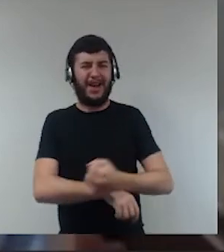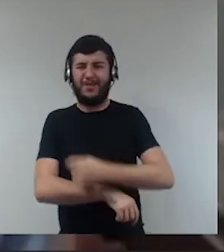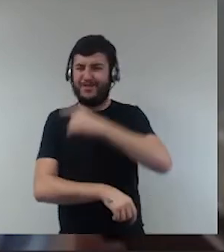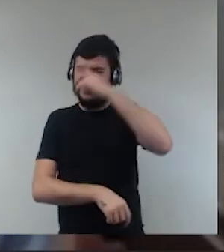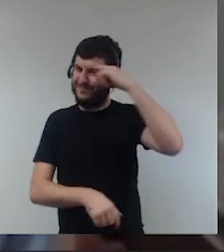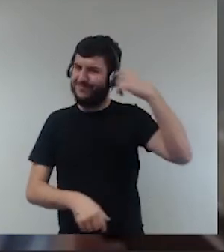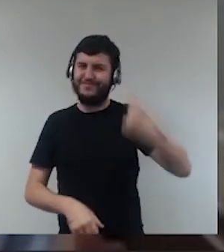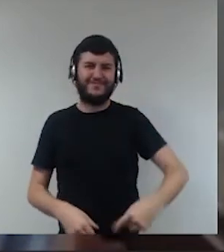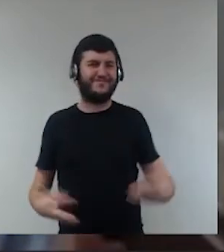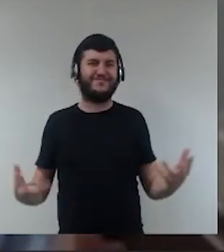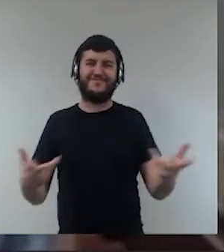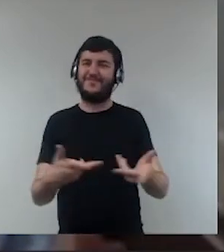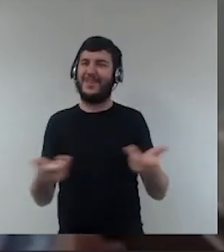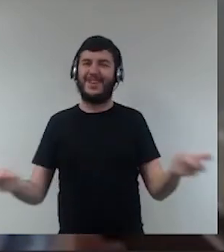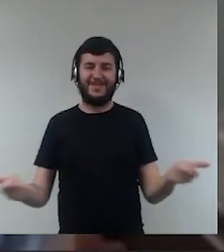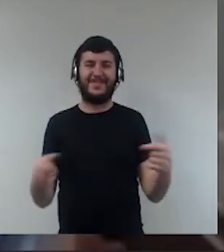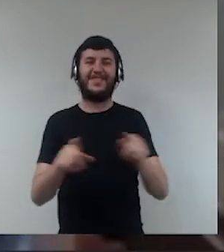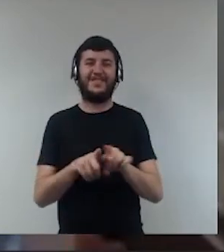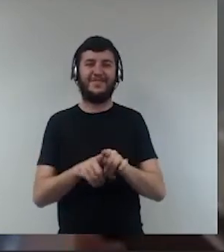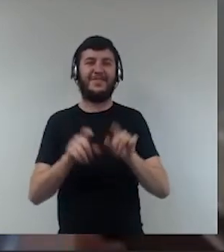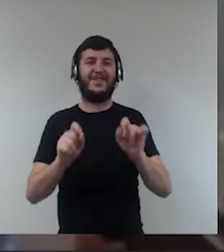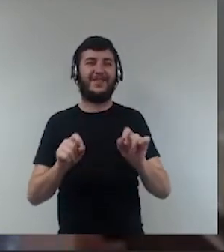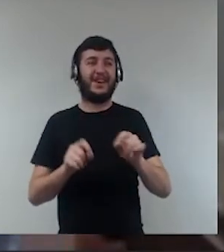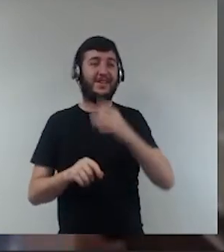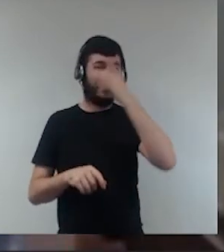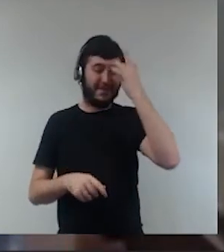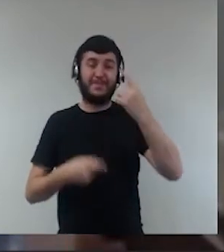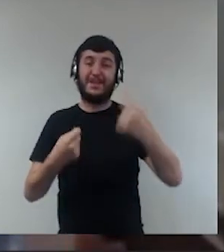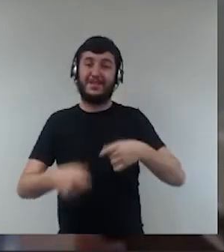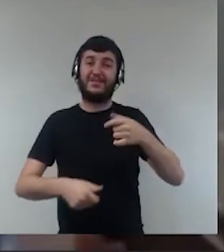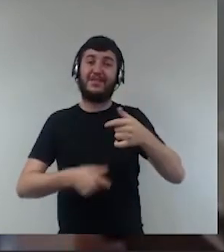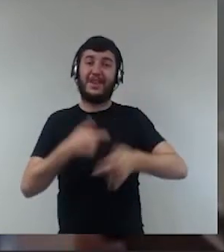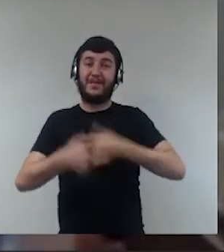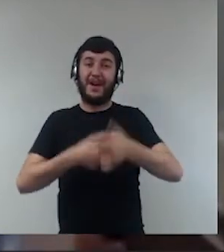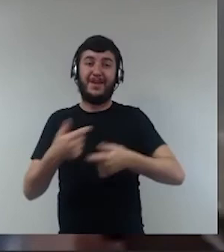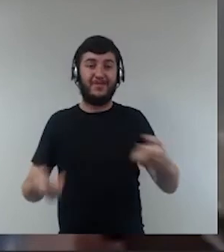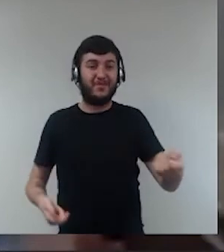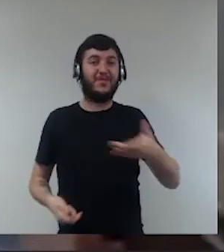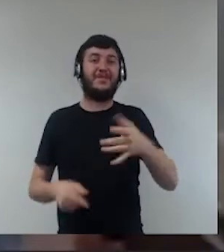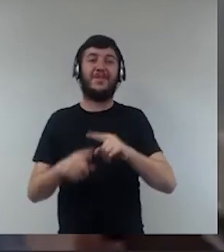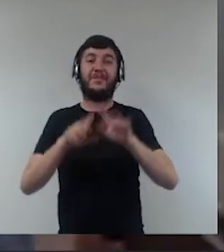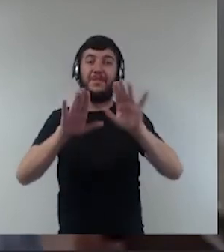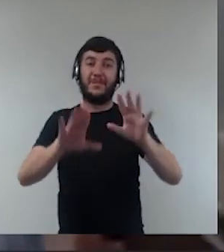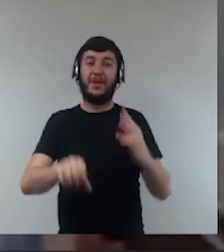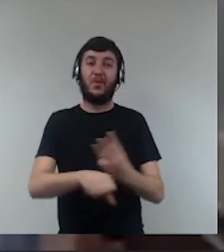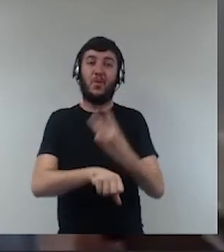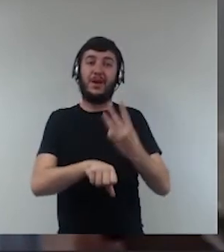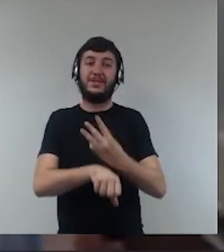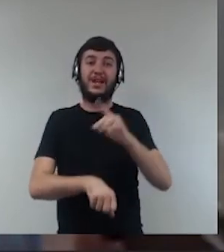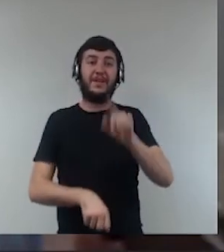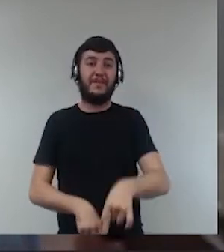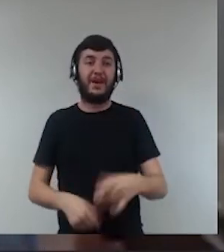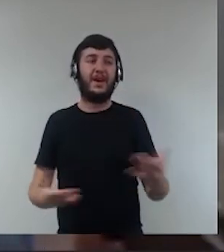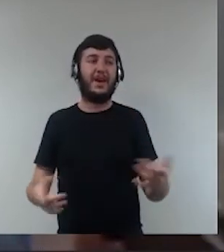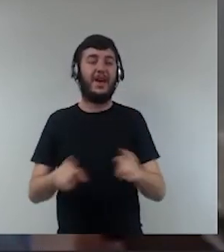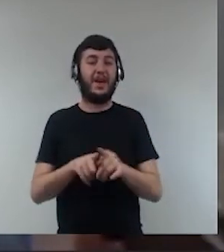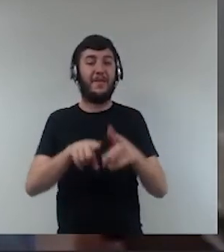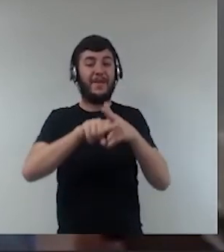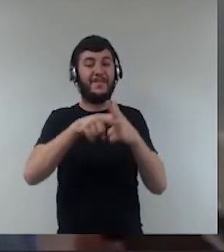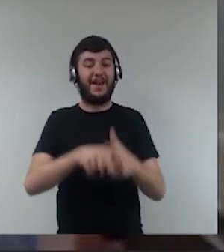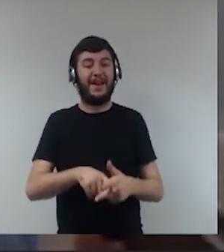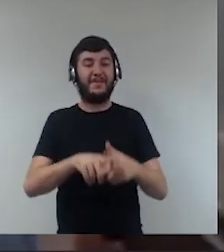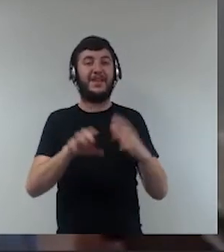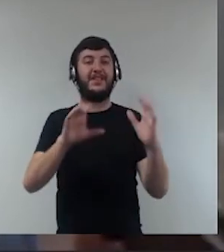advogados precisam ser inovadores nesse momento. E o WhatsApp é um sistema excelente, uma ferramenta excelente